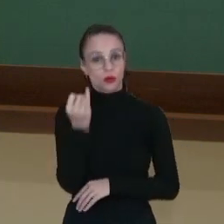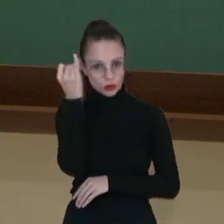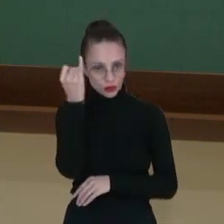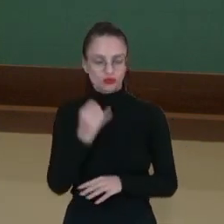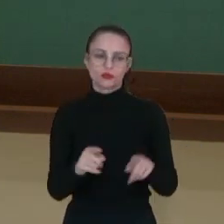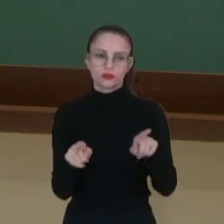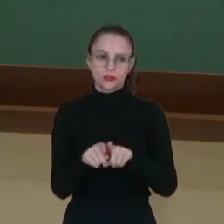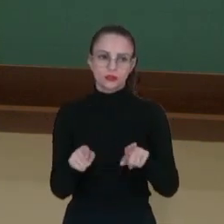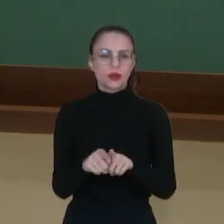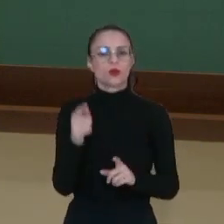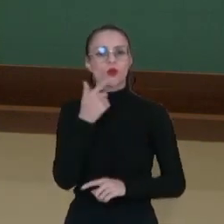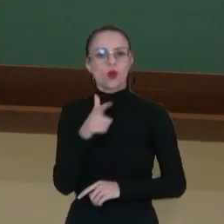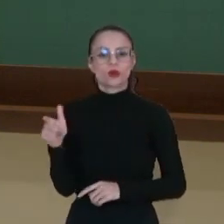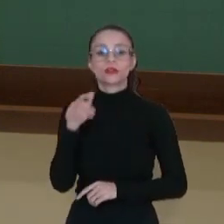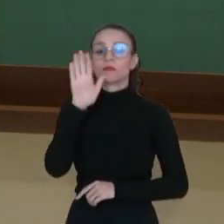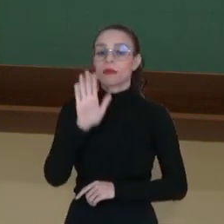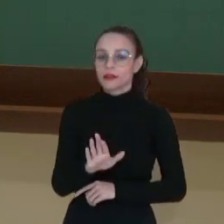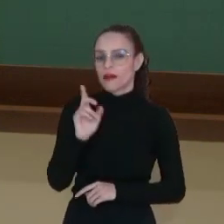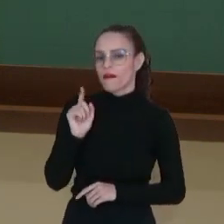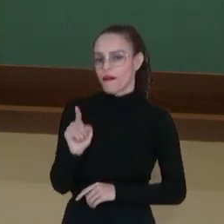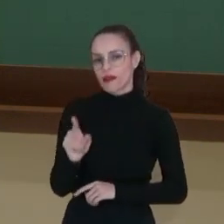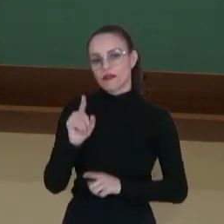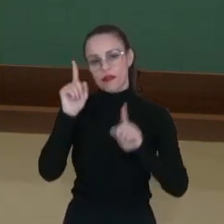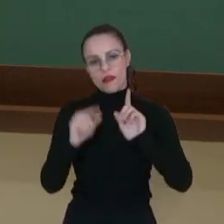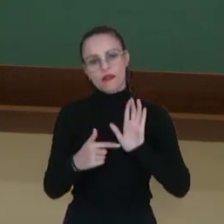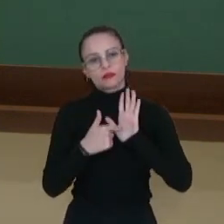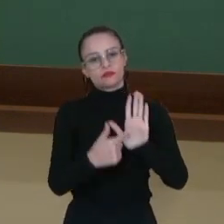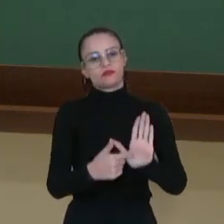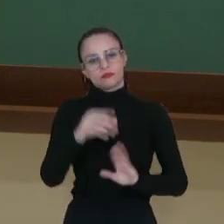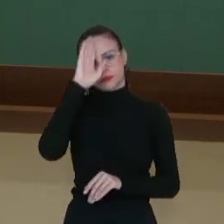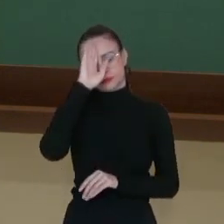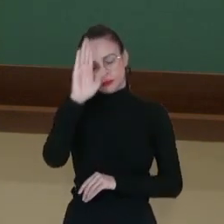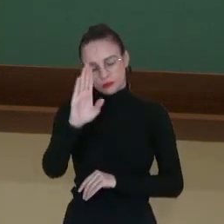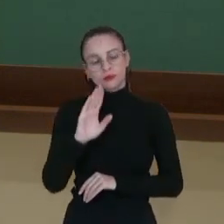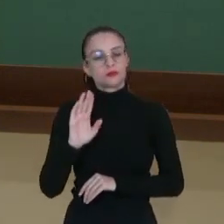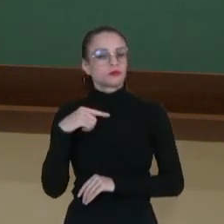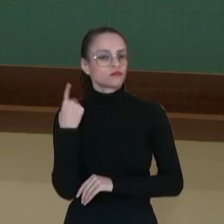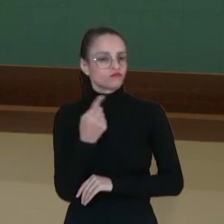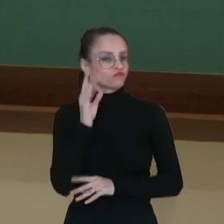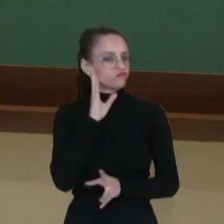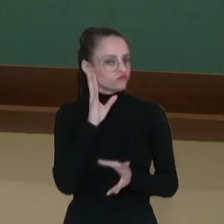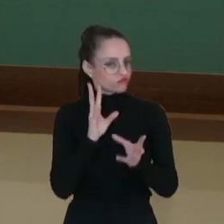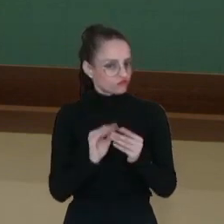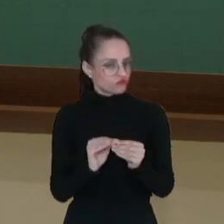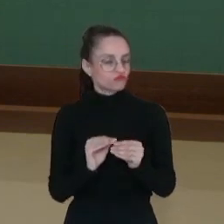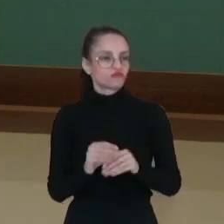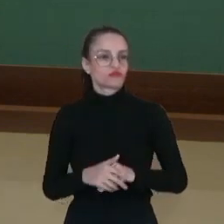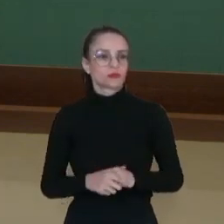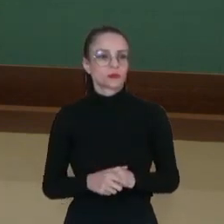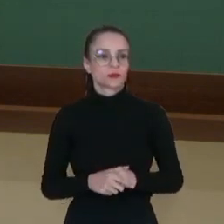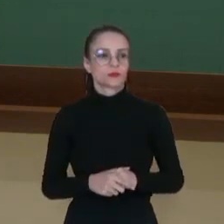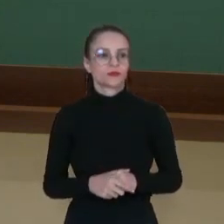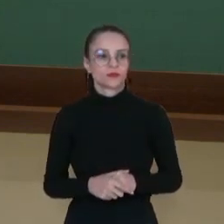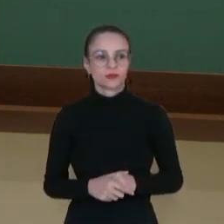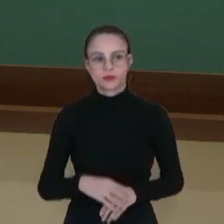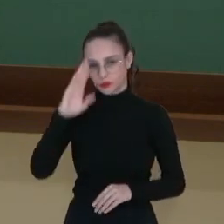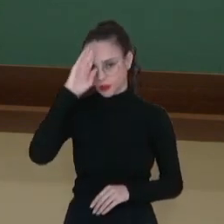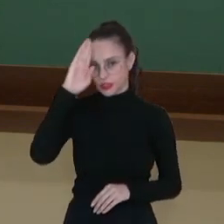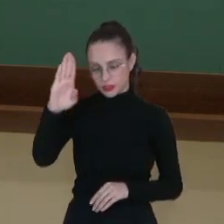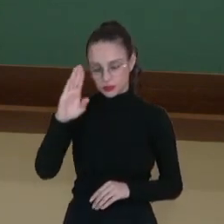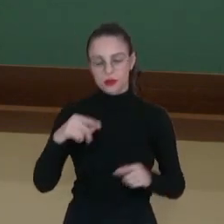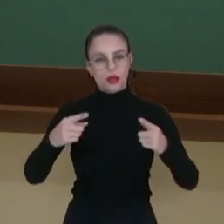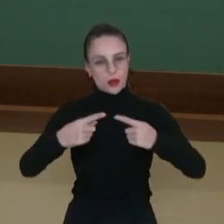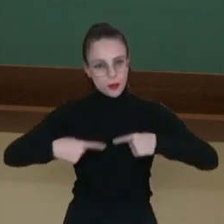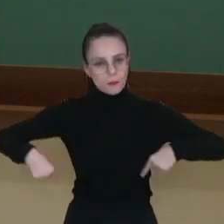outras, né, que nós temos, mas essas ali a gente destaca para nosso entendimento nesse momento, né? As principais